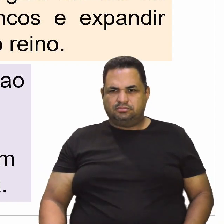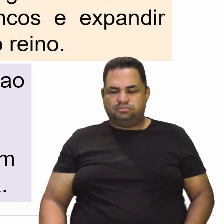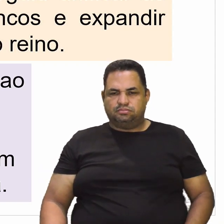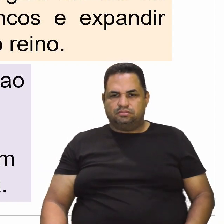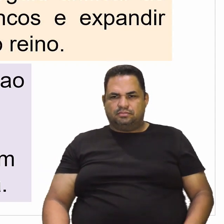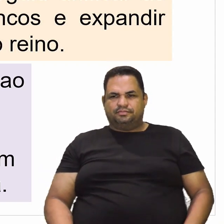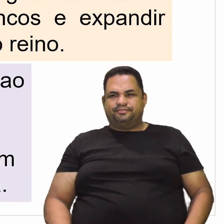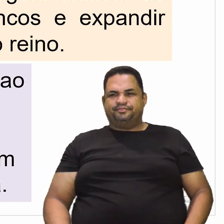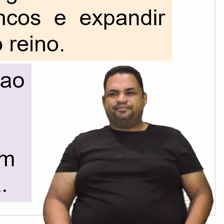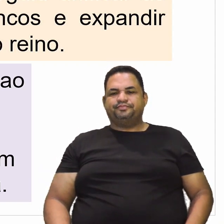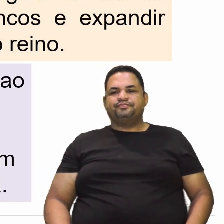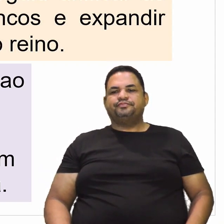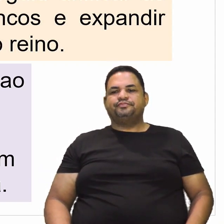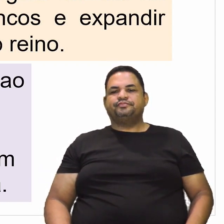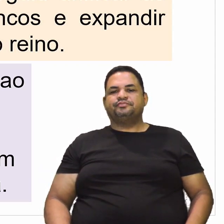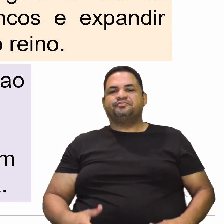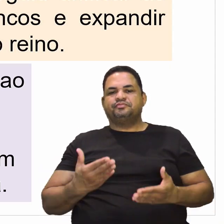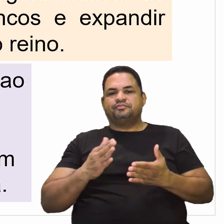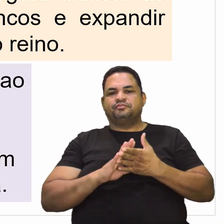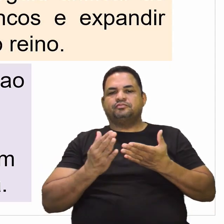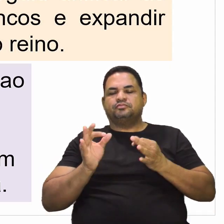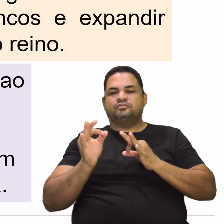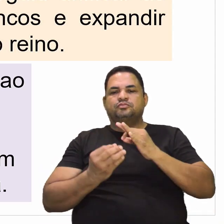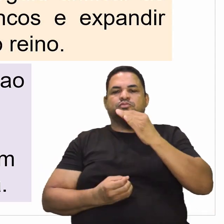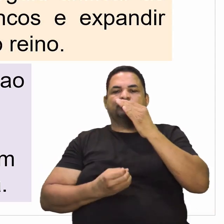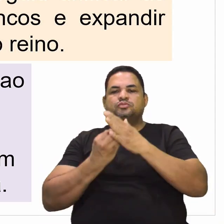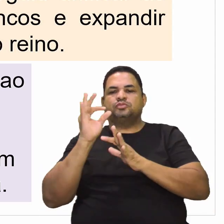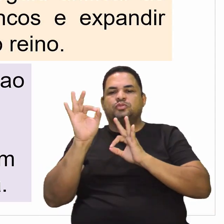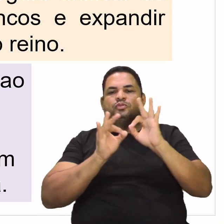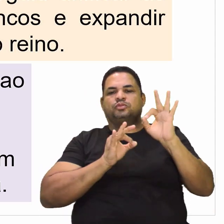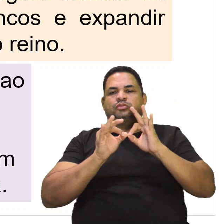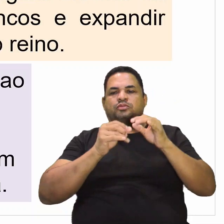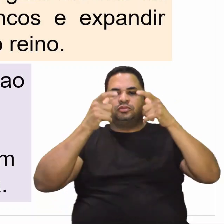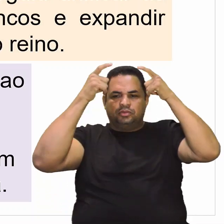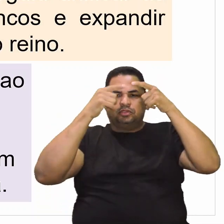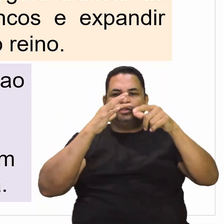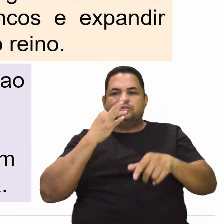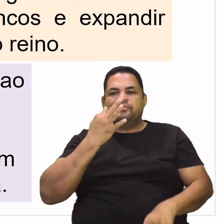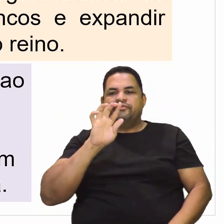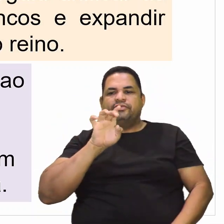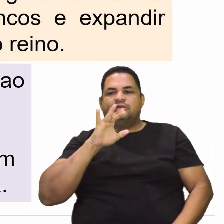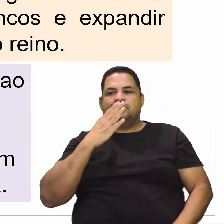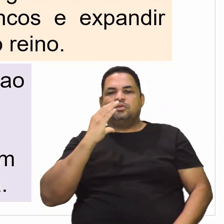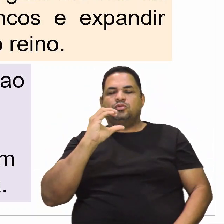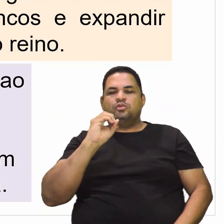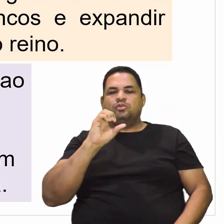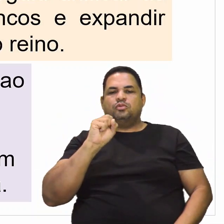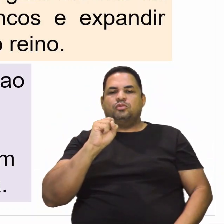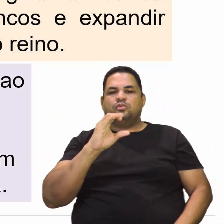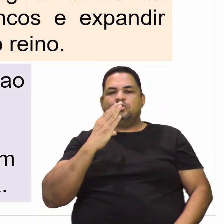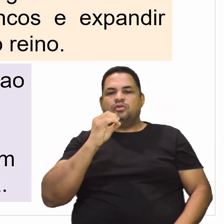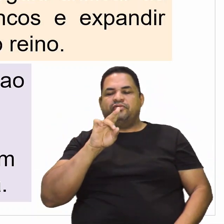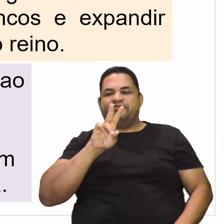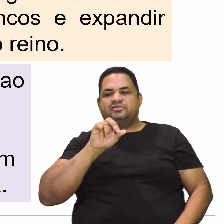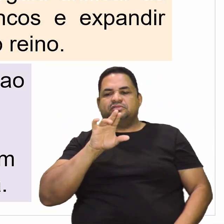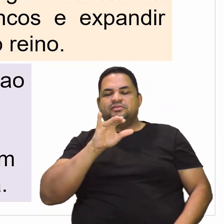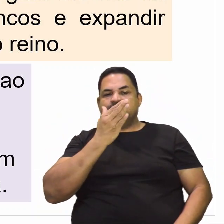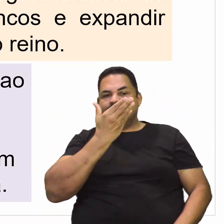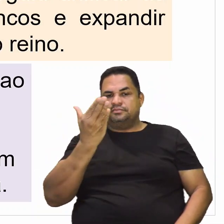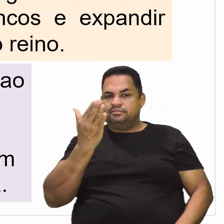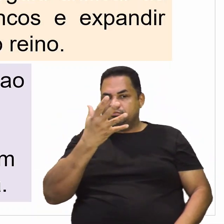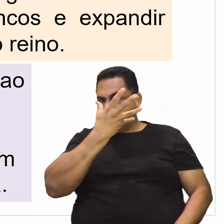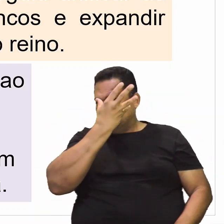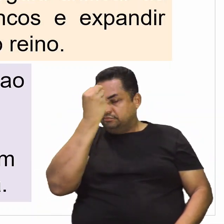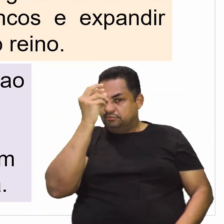para vocês. Ele é considerado o criador do reino franco. Clovis, tá? Não esqueçam